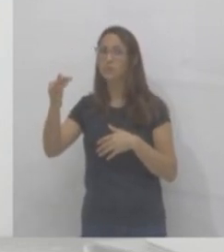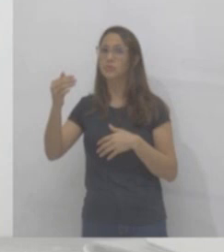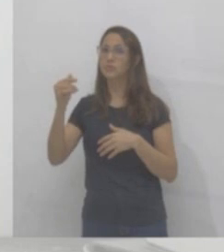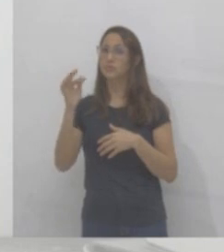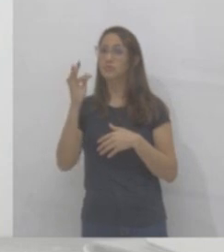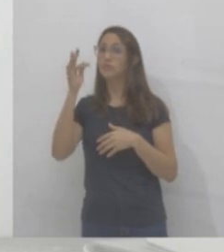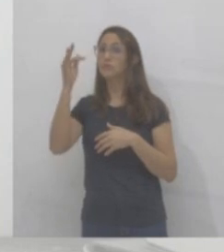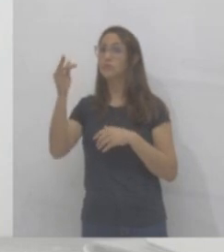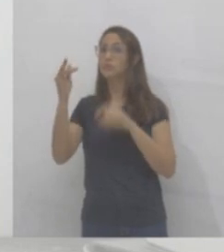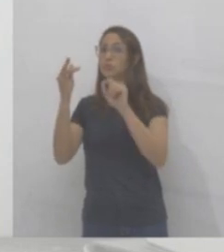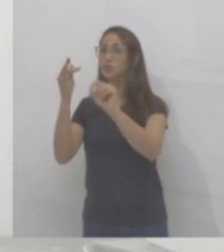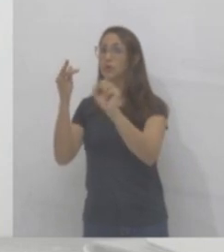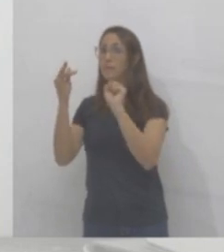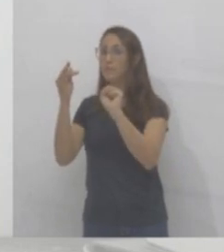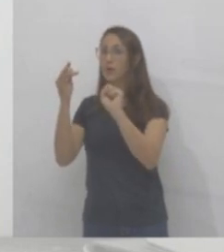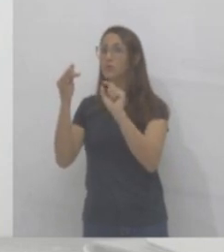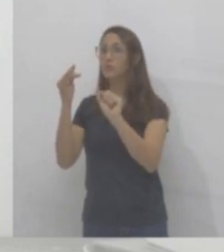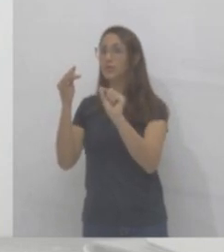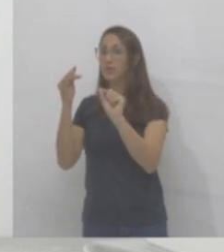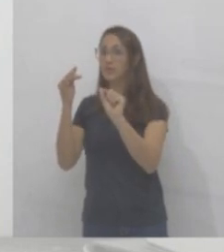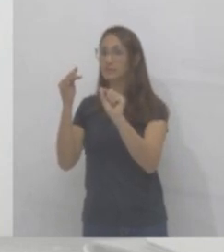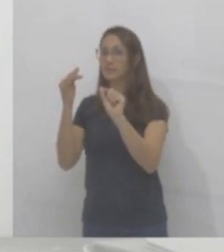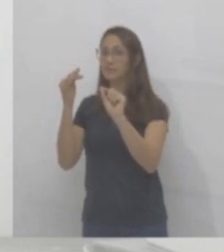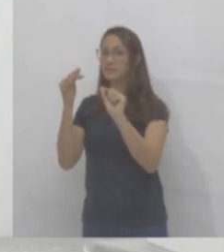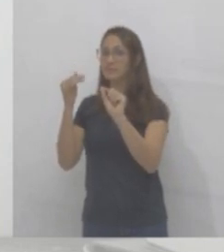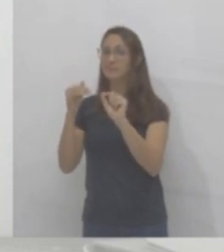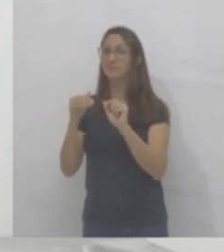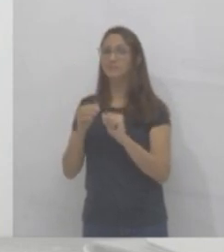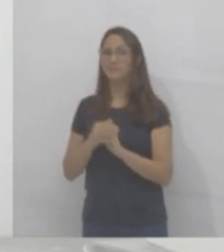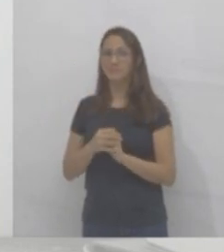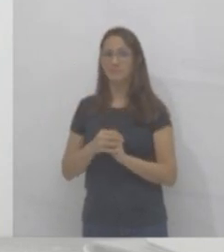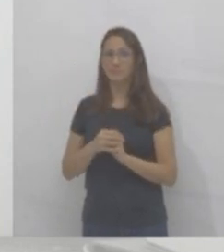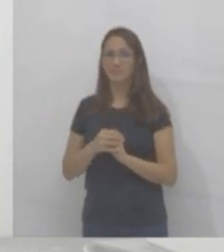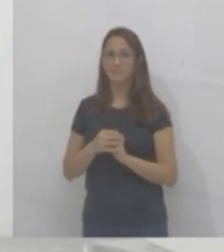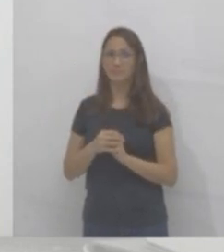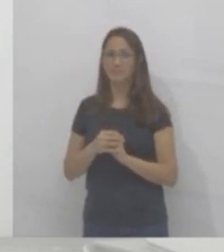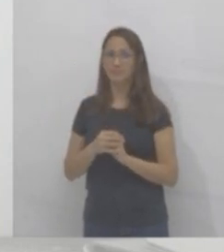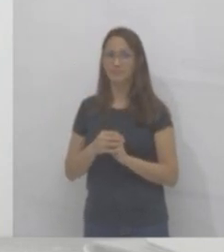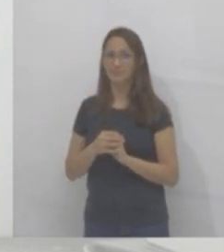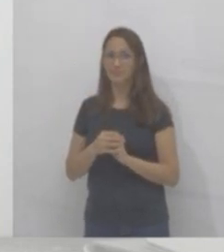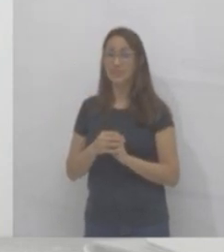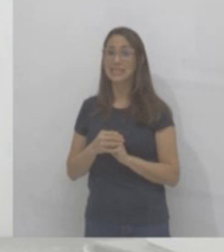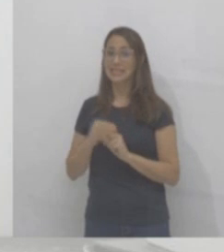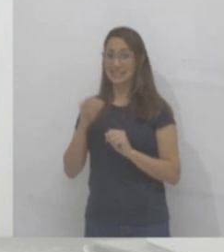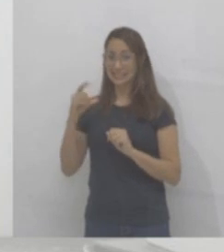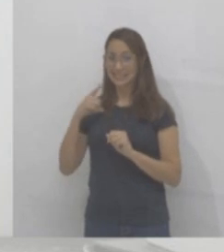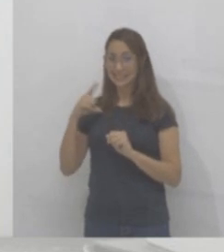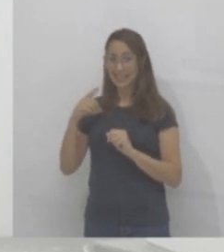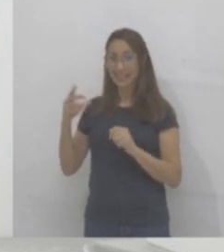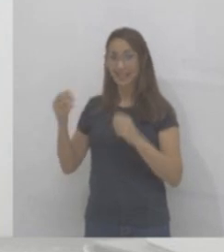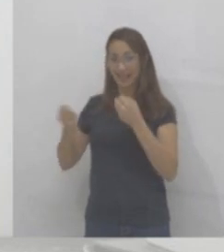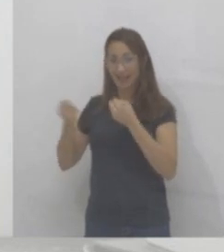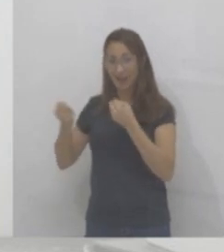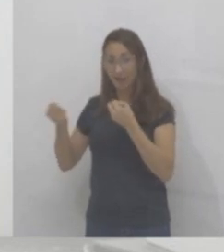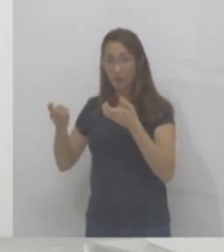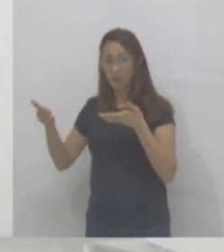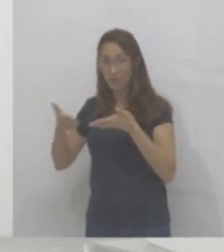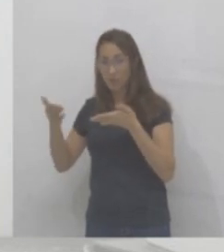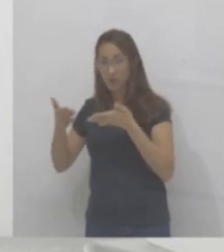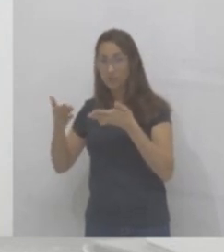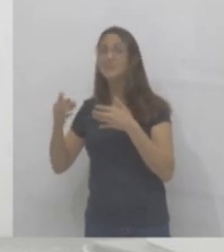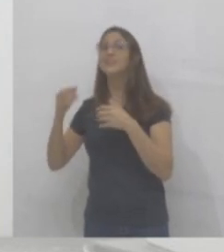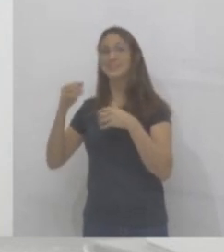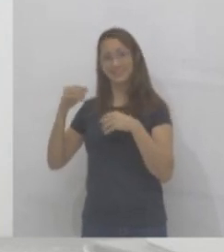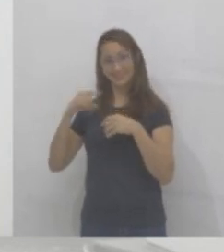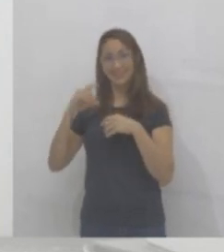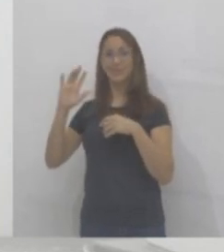York. Tá? Então, aqui existe a possibilidade de que Mary tenha um carro. Se ela tiver, ela irá para Nova York. Essa é a